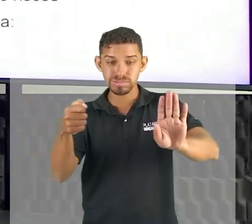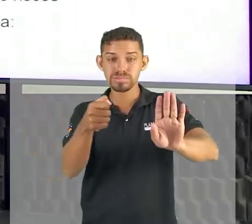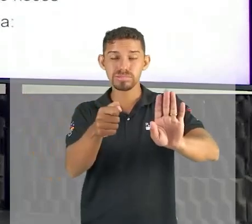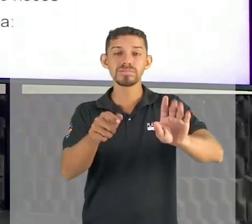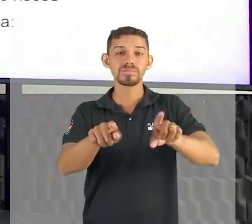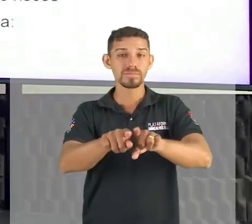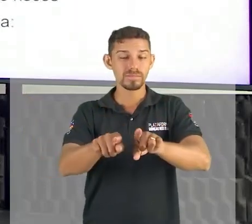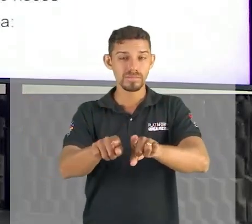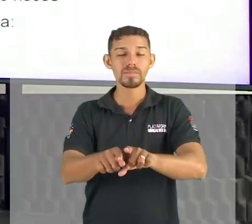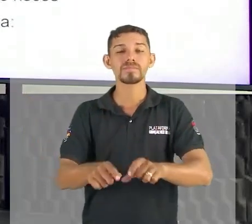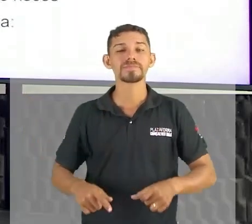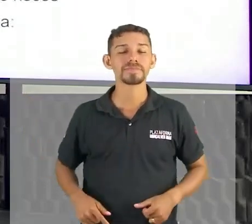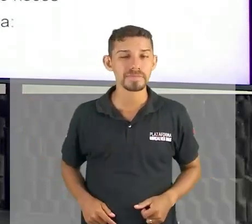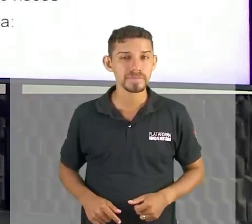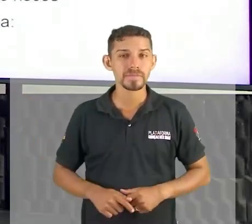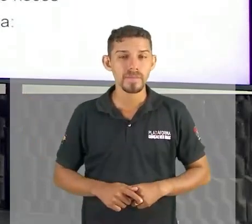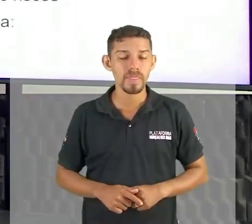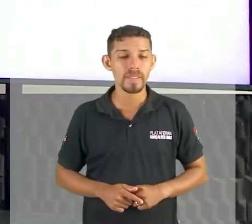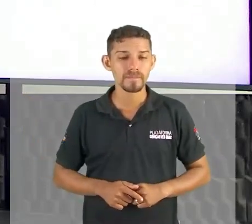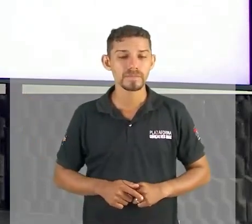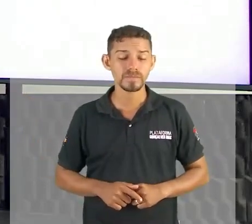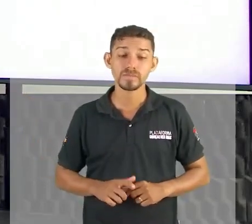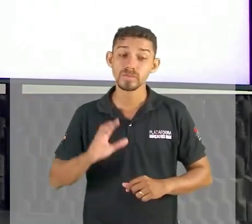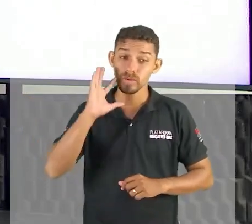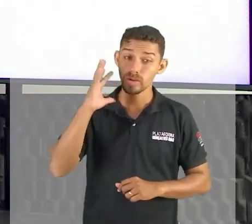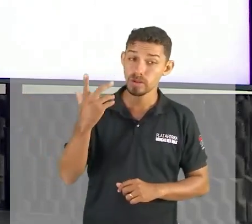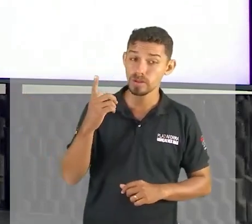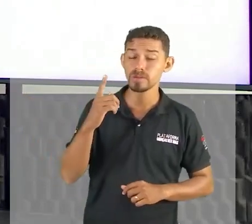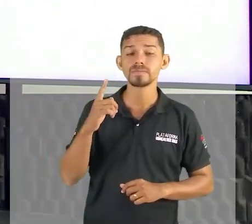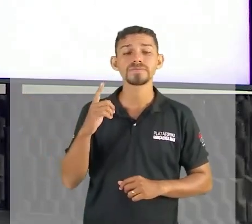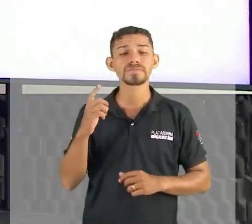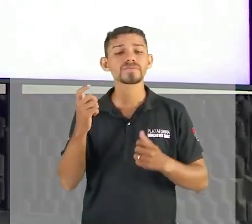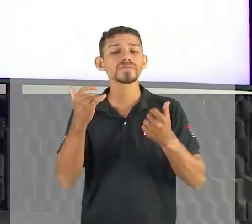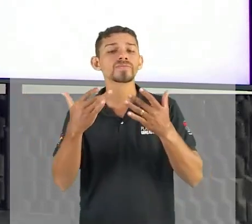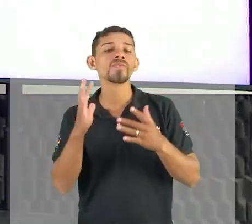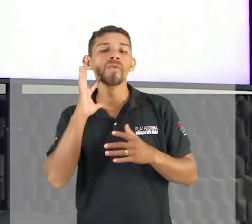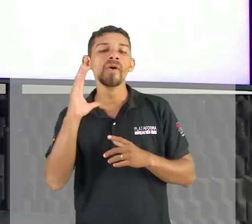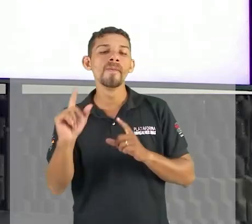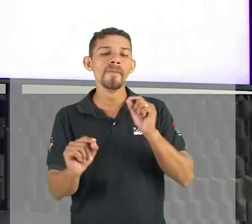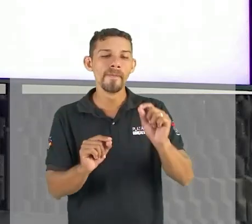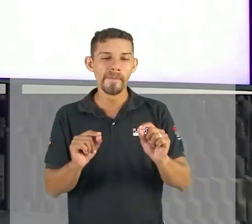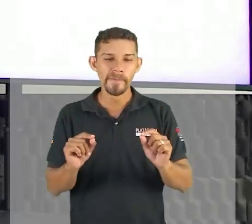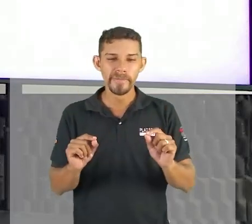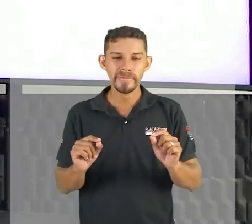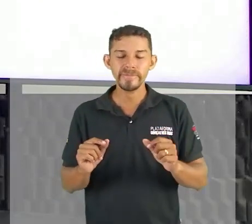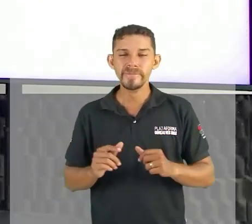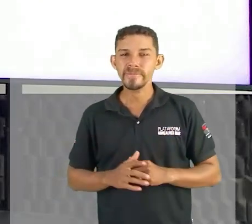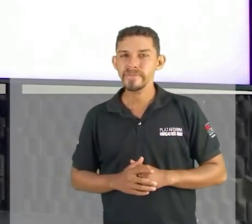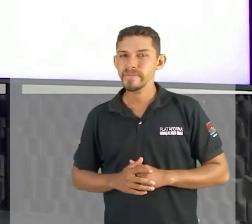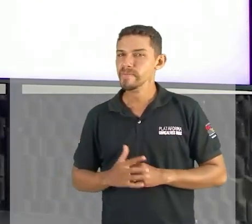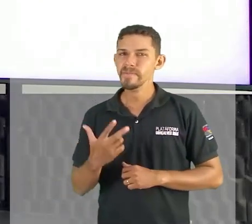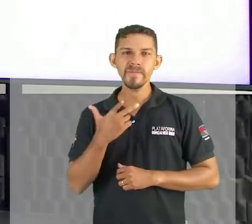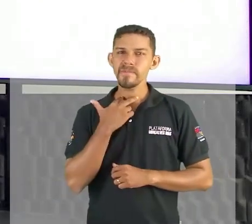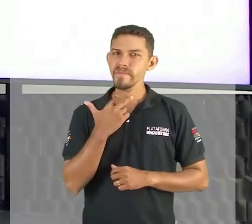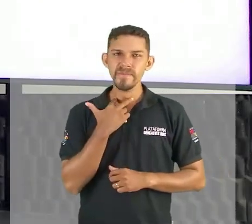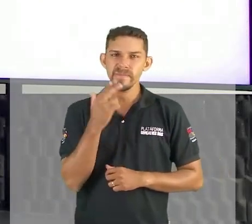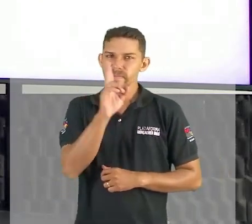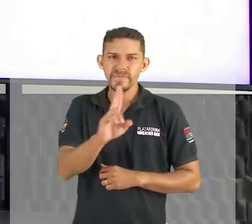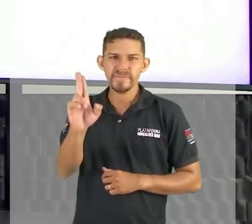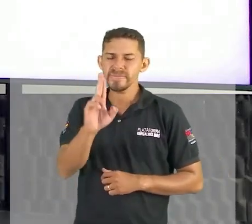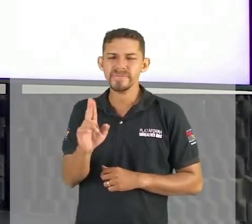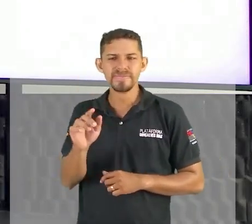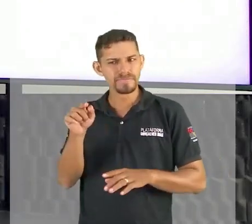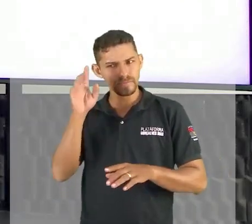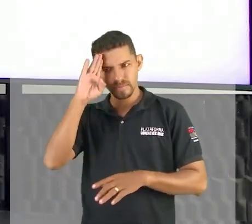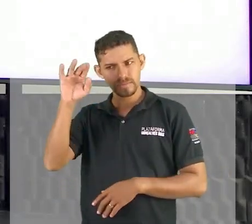aparelhos os riscos citados são decorrentes da então ele diz o seguinte não devemos usar esses TS principalmente